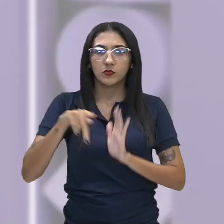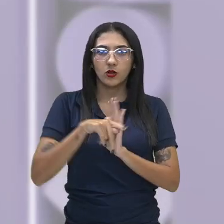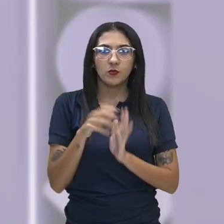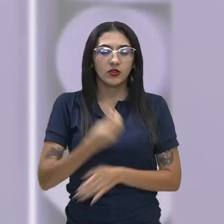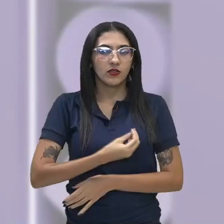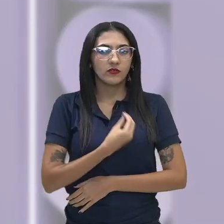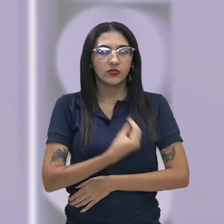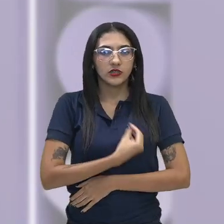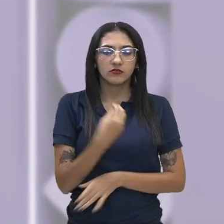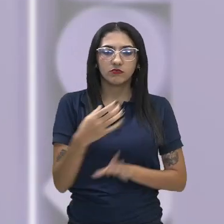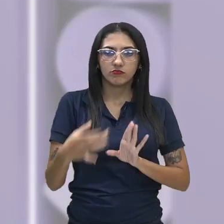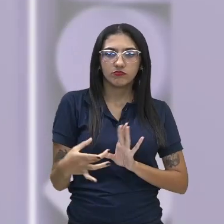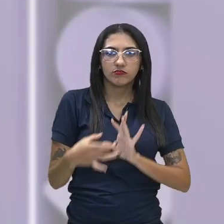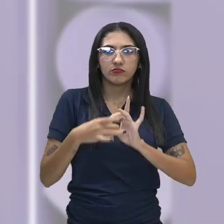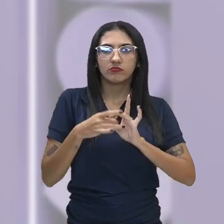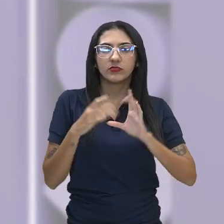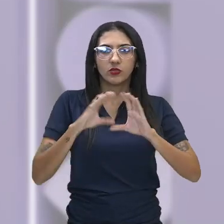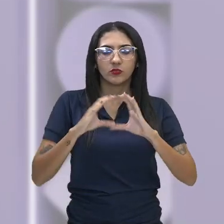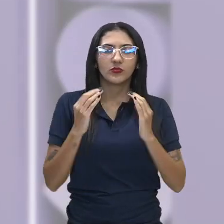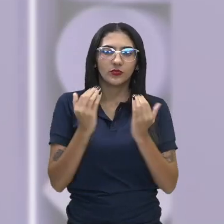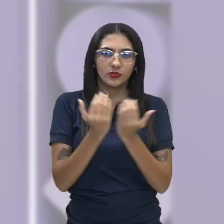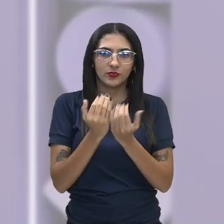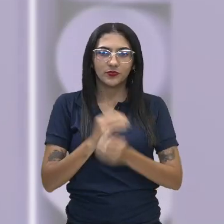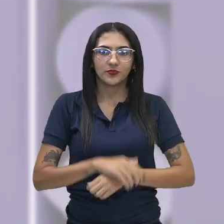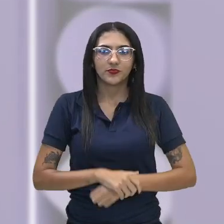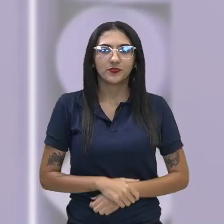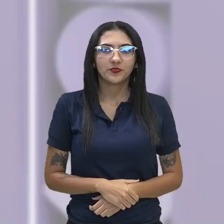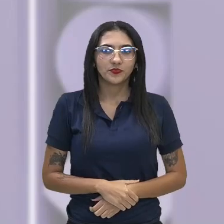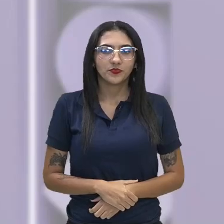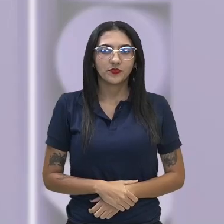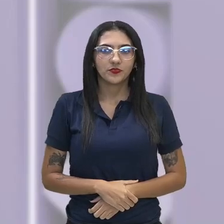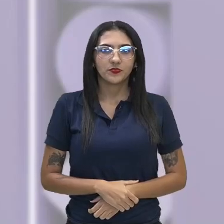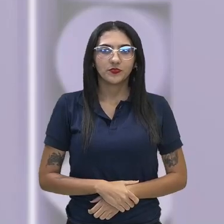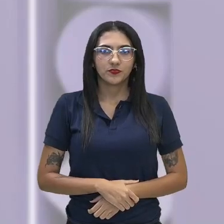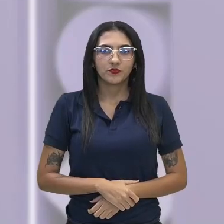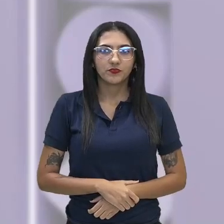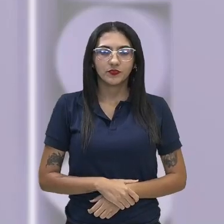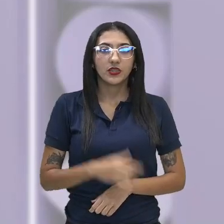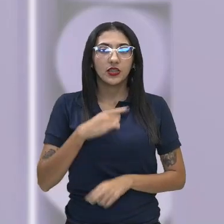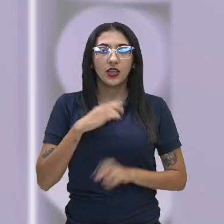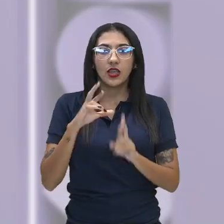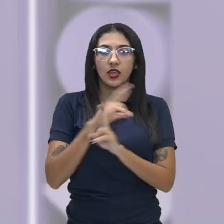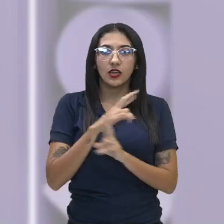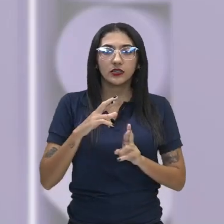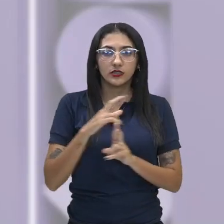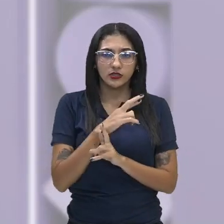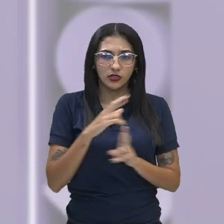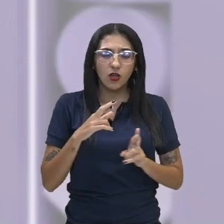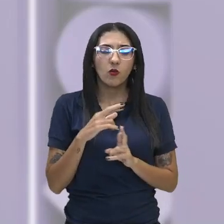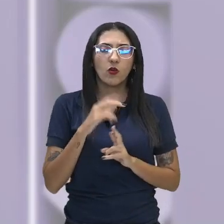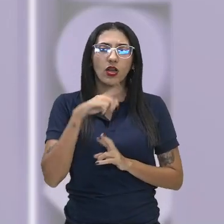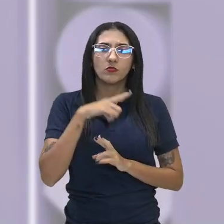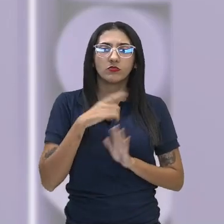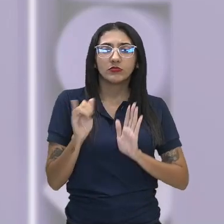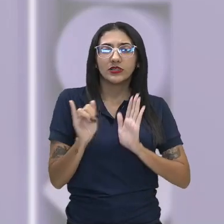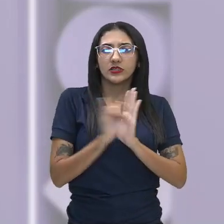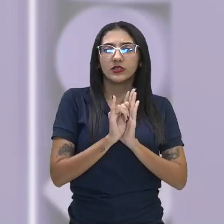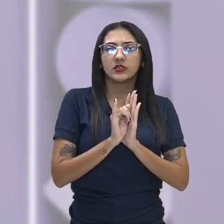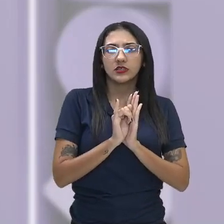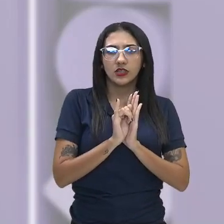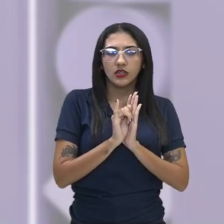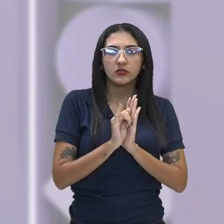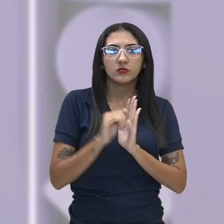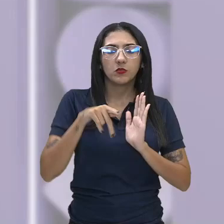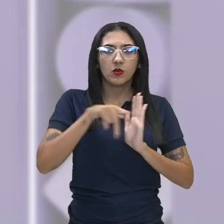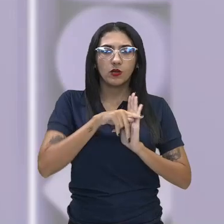parte da minha conexão com a minha comunidade de origem. Entendeu? É parte do meu chão. Então, o meu chão tem muito símbolo